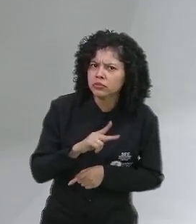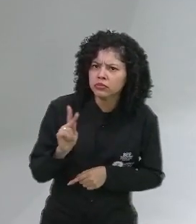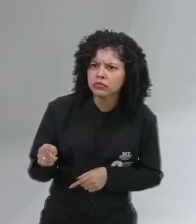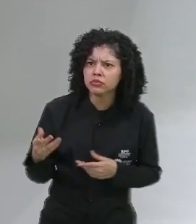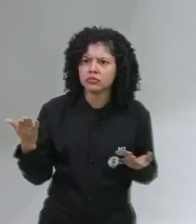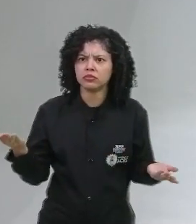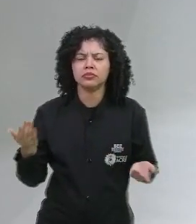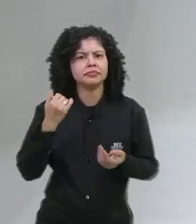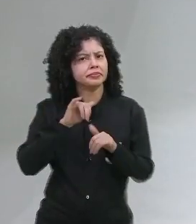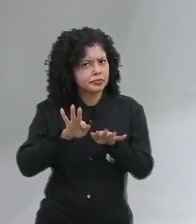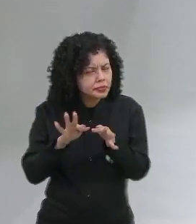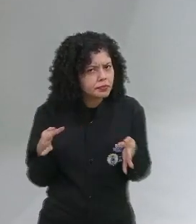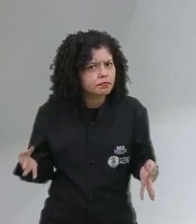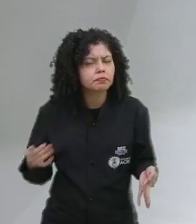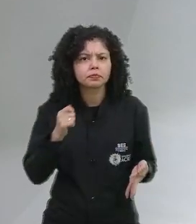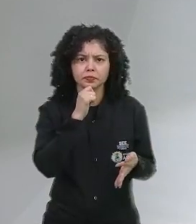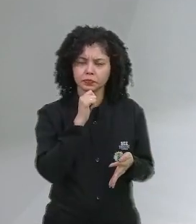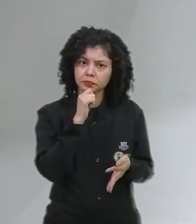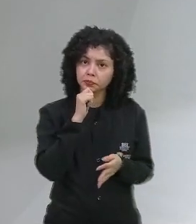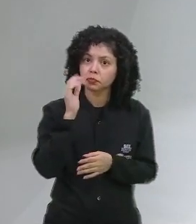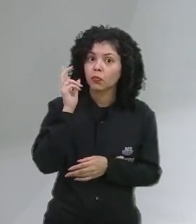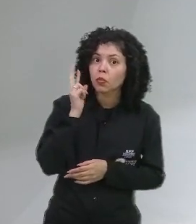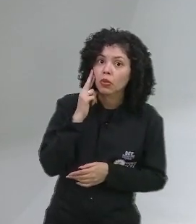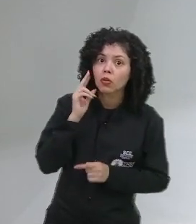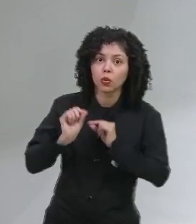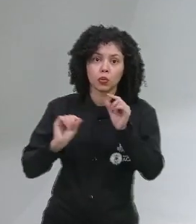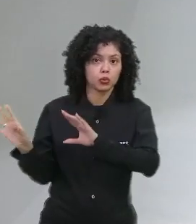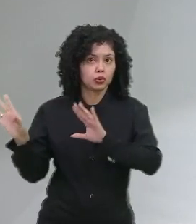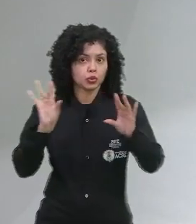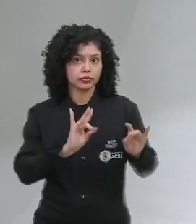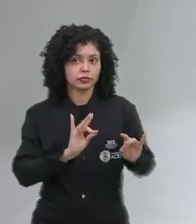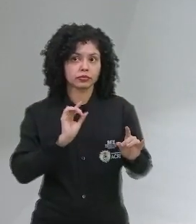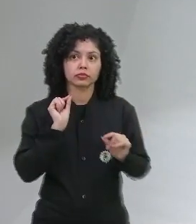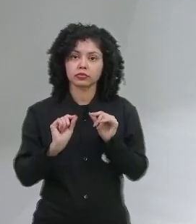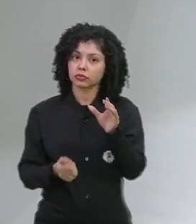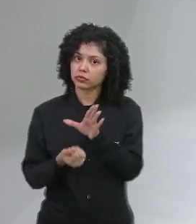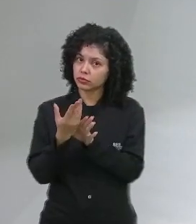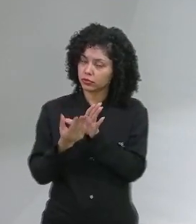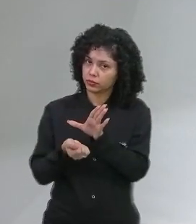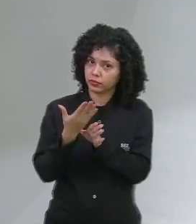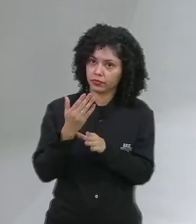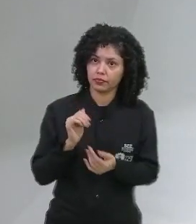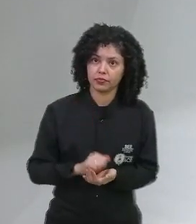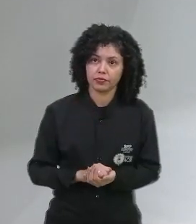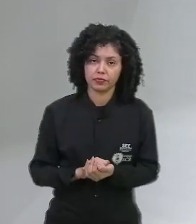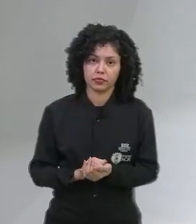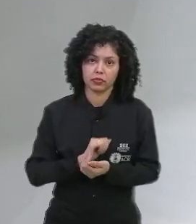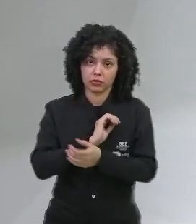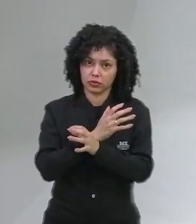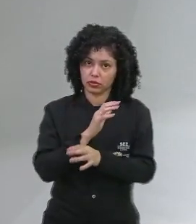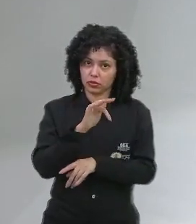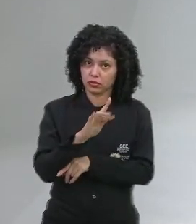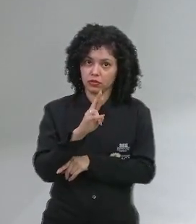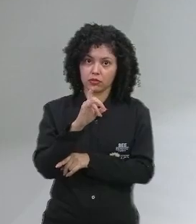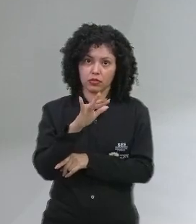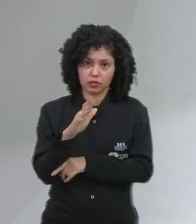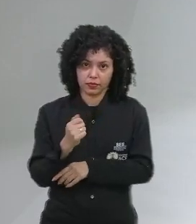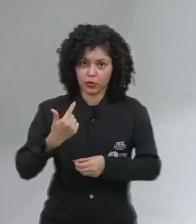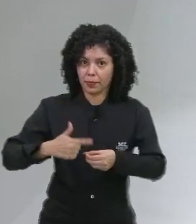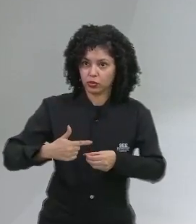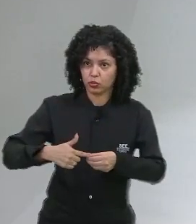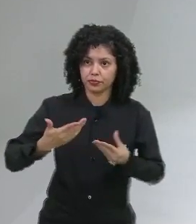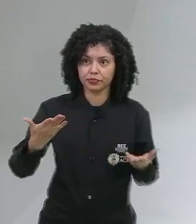muito simples. O diesel comum ele é obtido através da produção de combustíveis fósseis, ou seja, o refino do